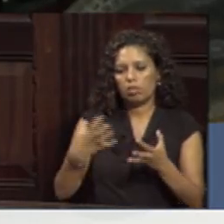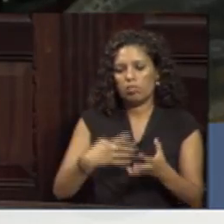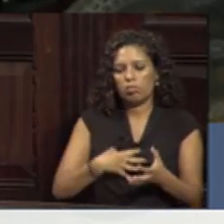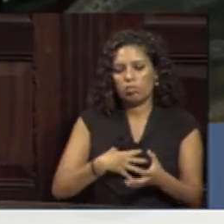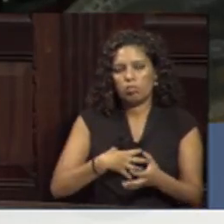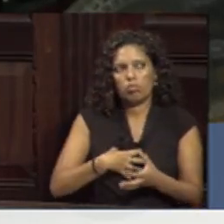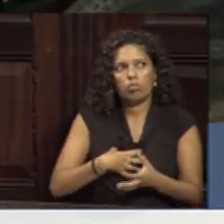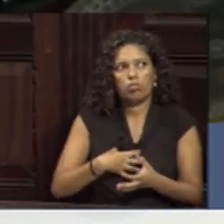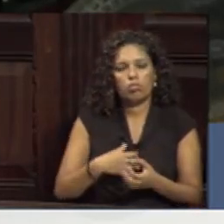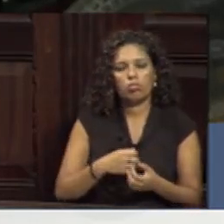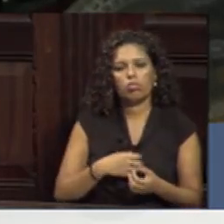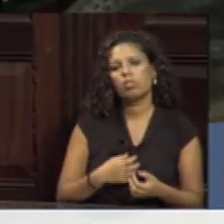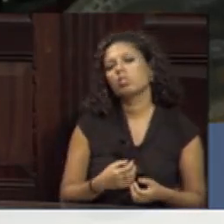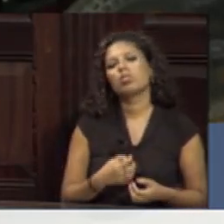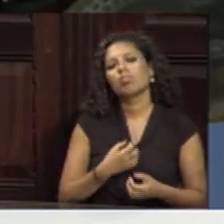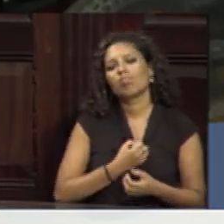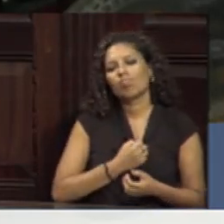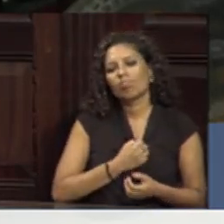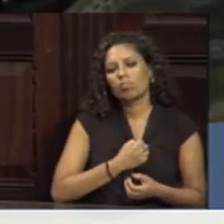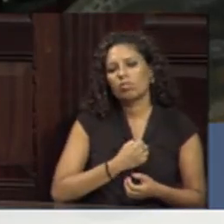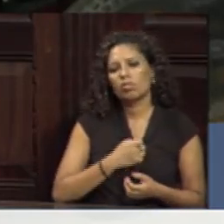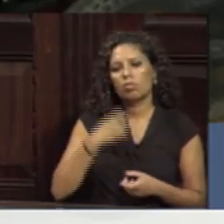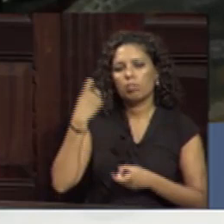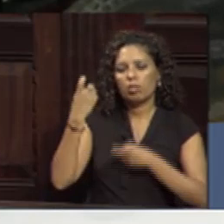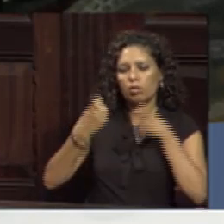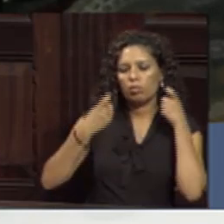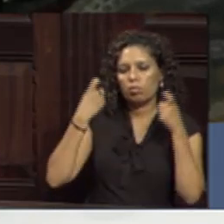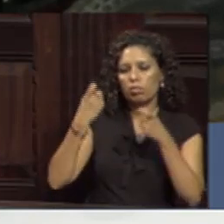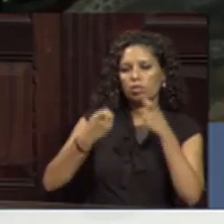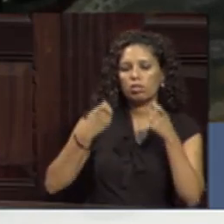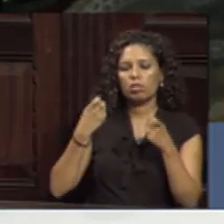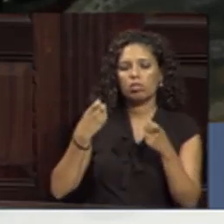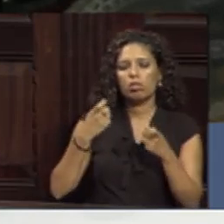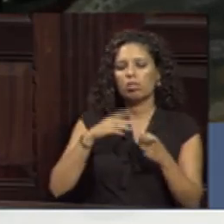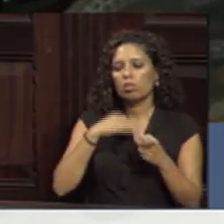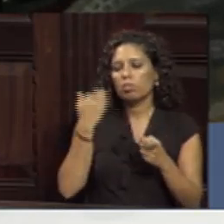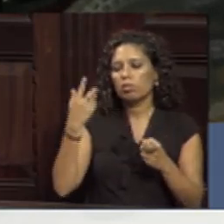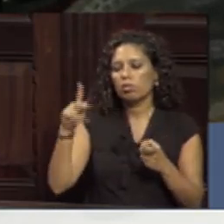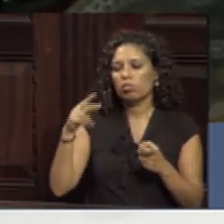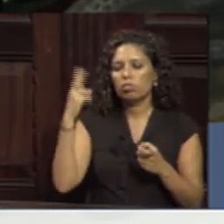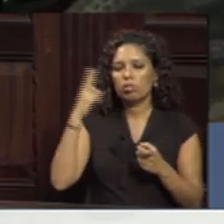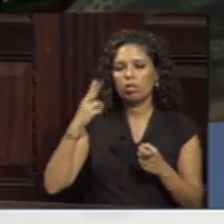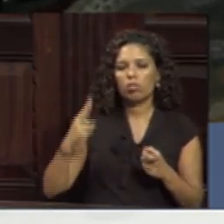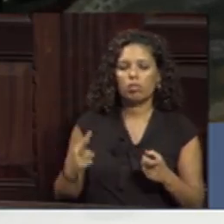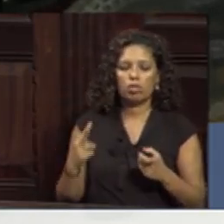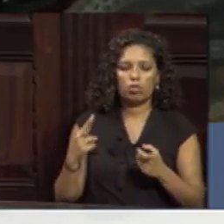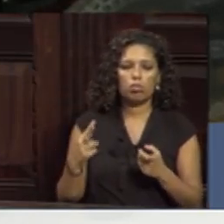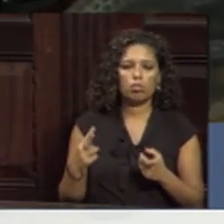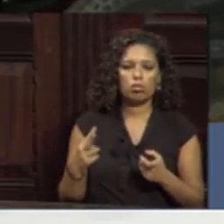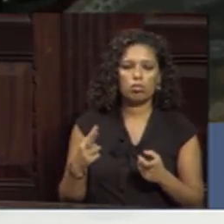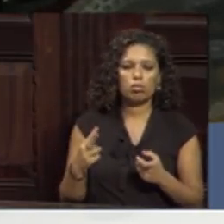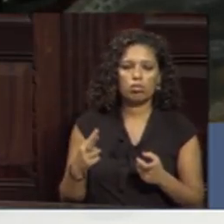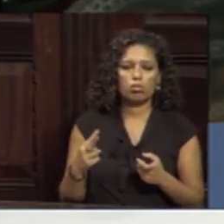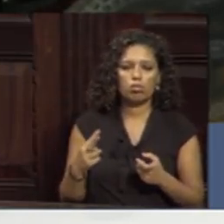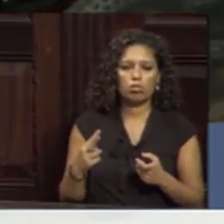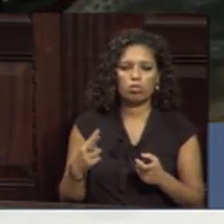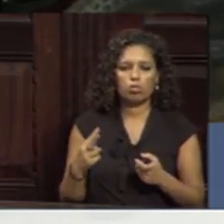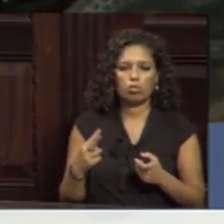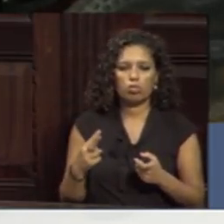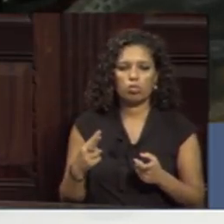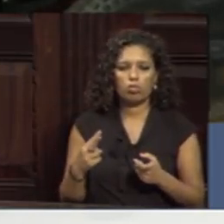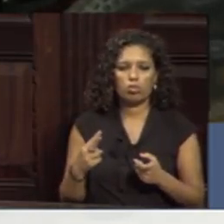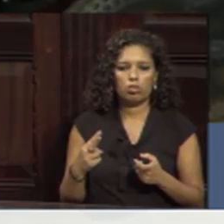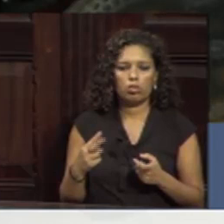sentimento, tristeza, preocupação com relação a esse assassinato que tirou uma